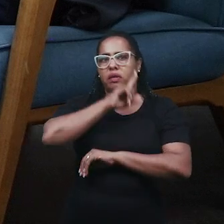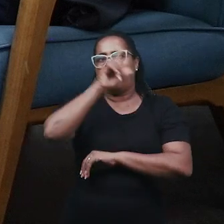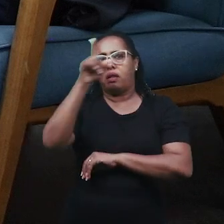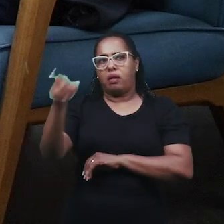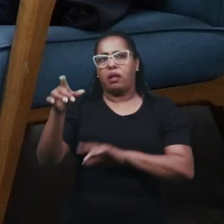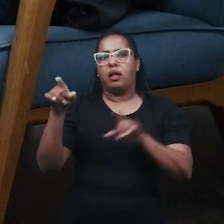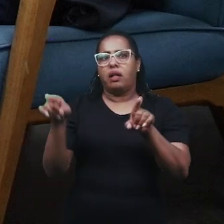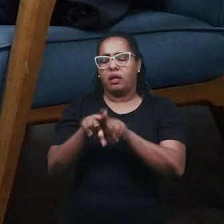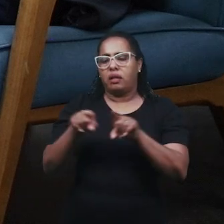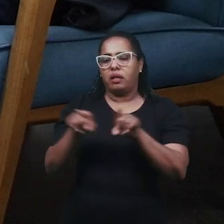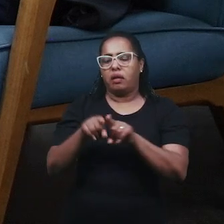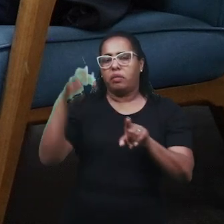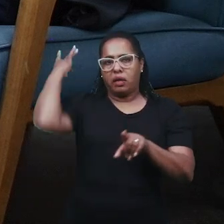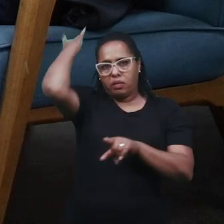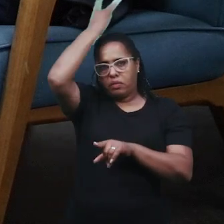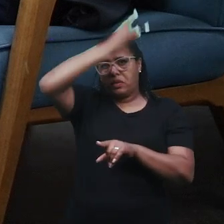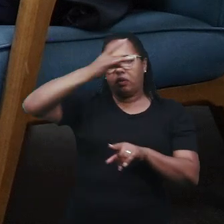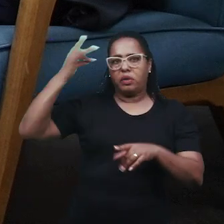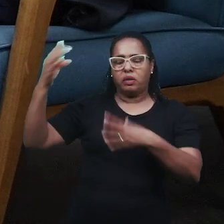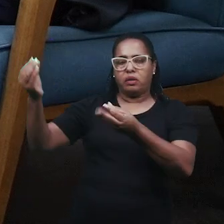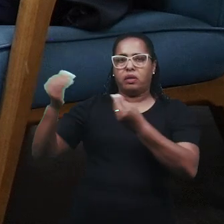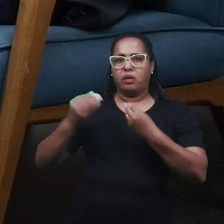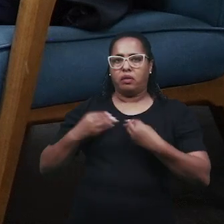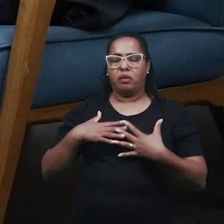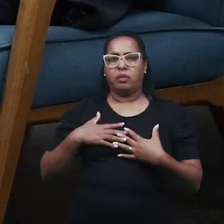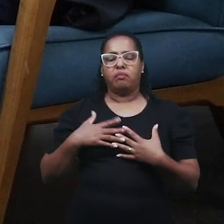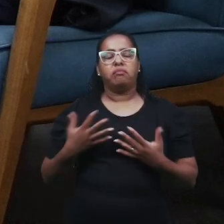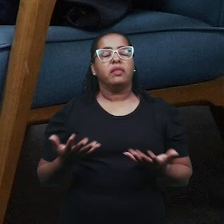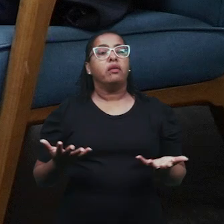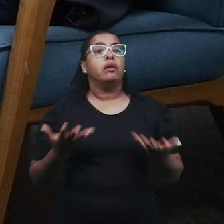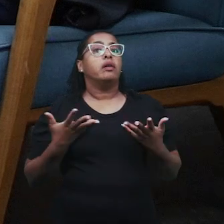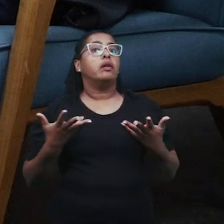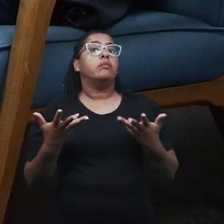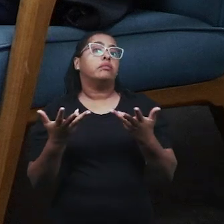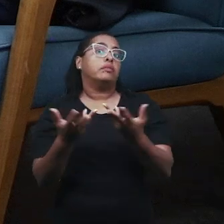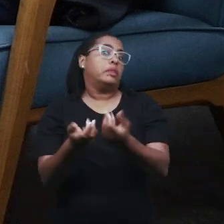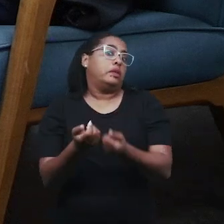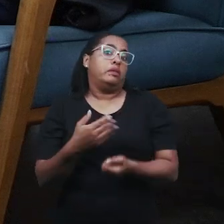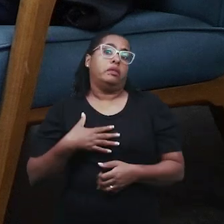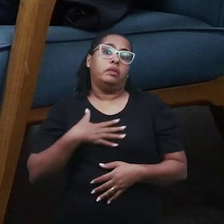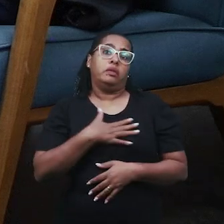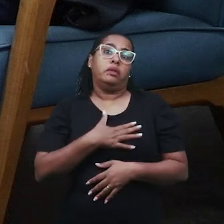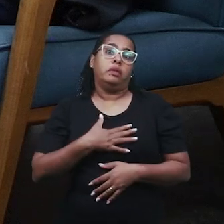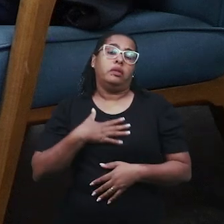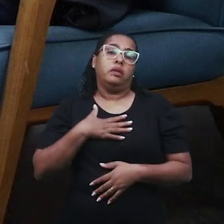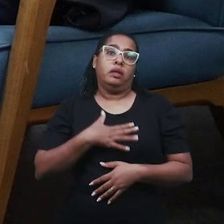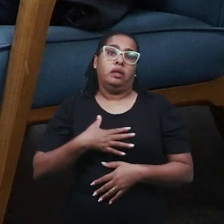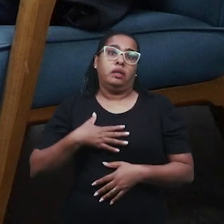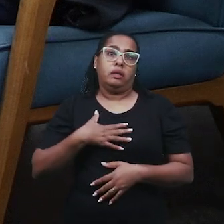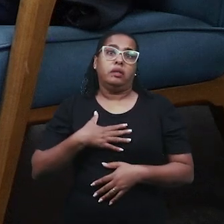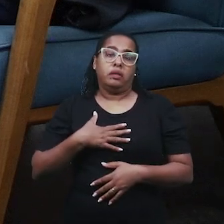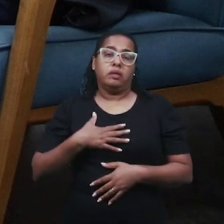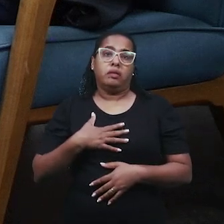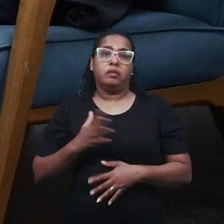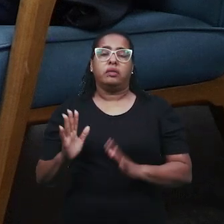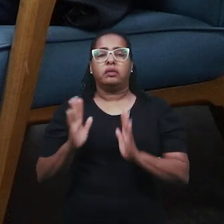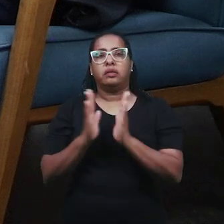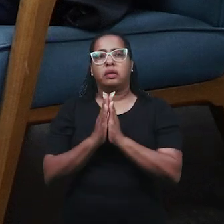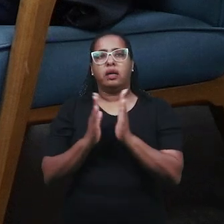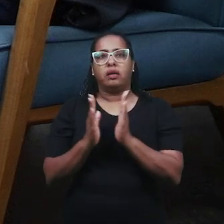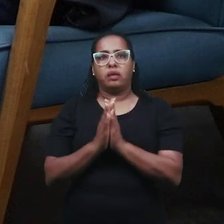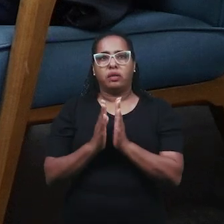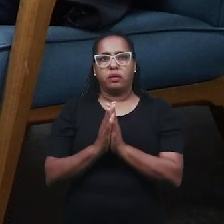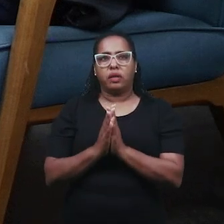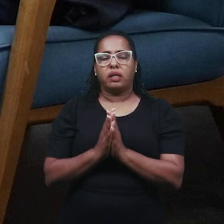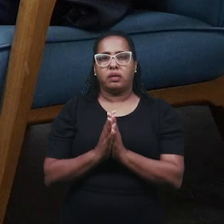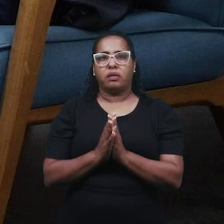aquilo que o Espírito Santo confiou. Então, é muito maravilhoso, muito agradável ver que aquelas orações que nos